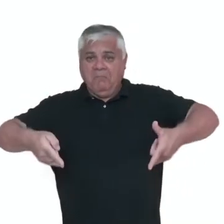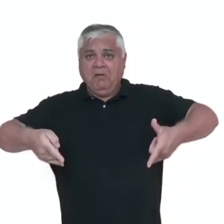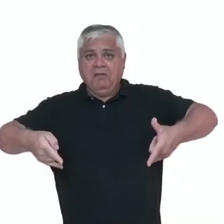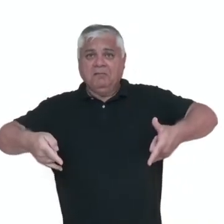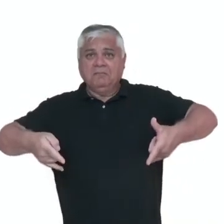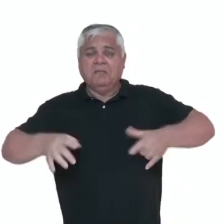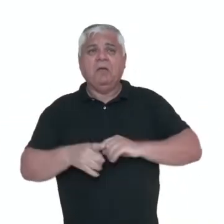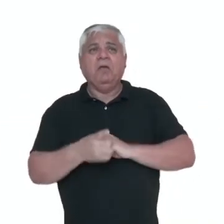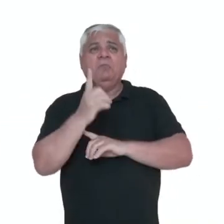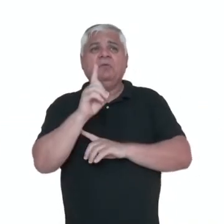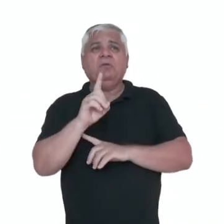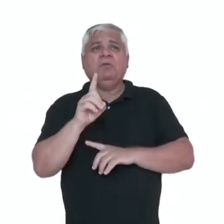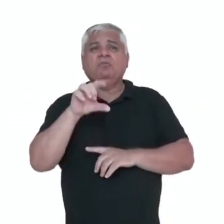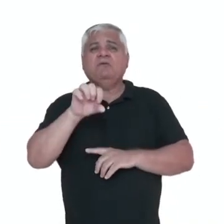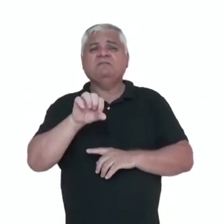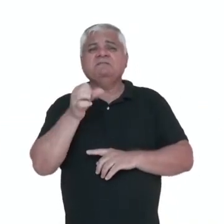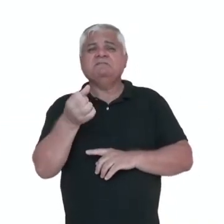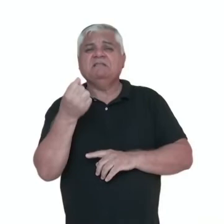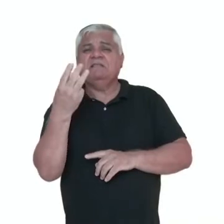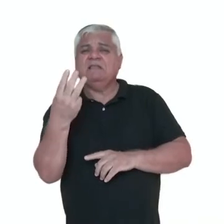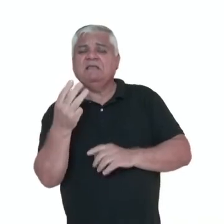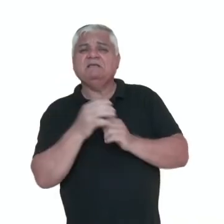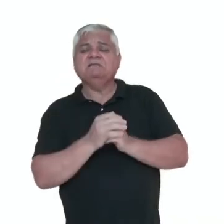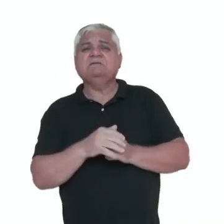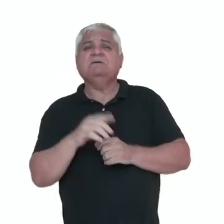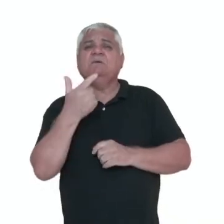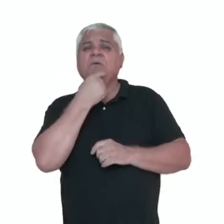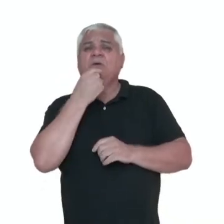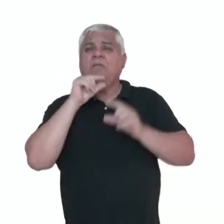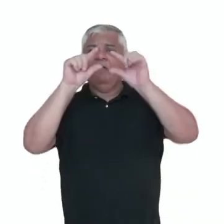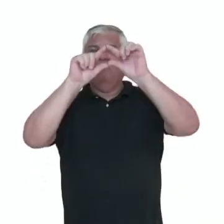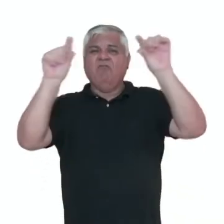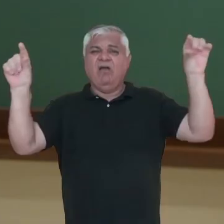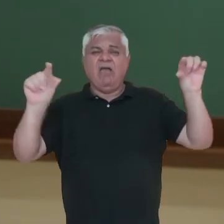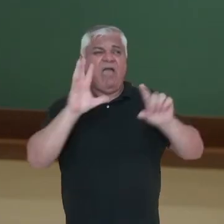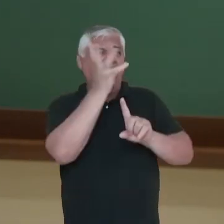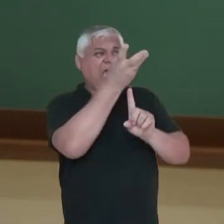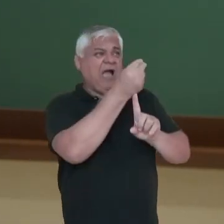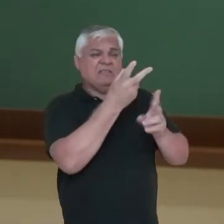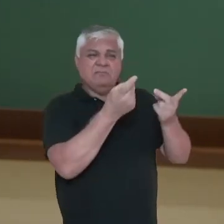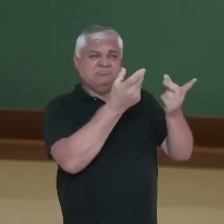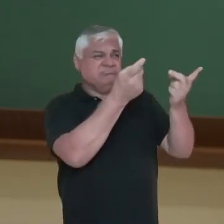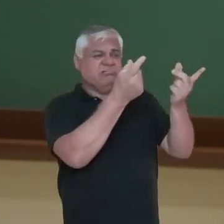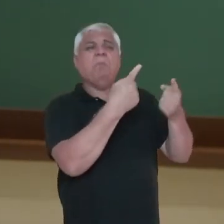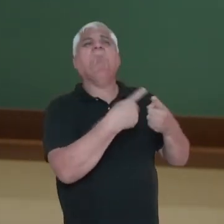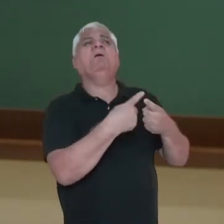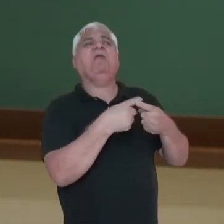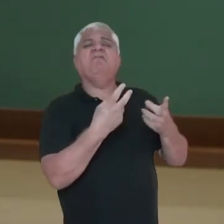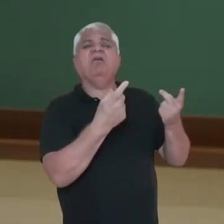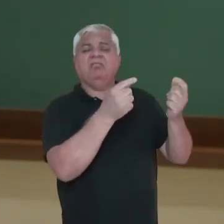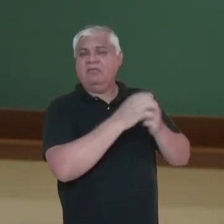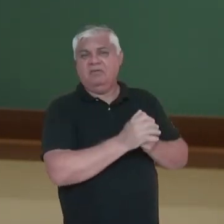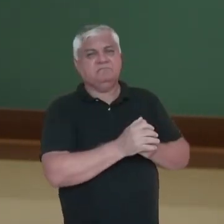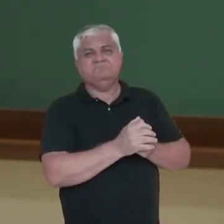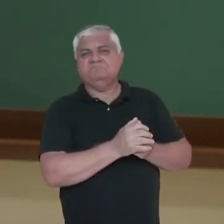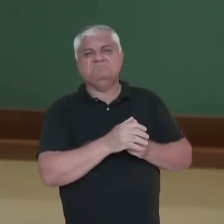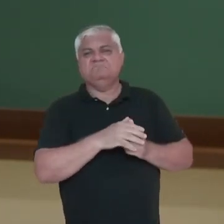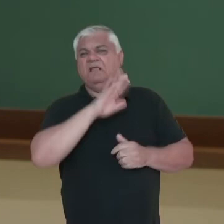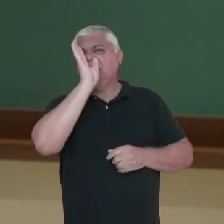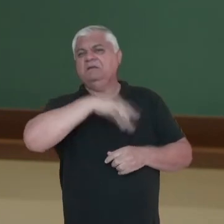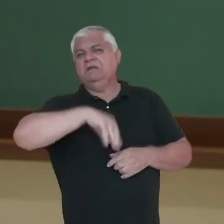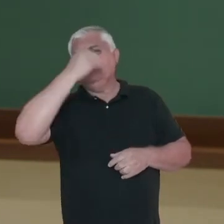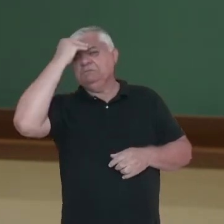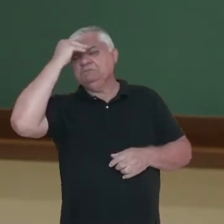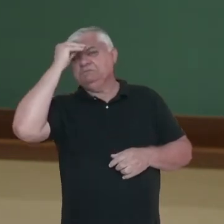1983 a 17ª Bienal de São Paulo nós temos atrizes ele falou na área comercial é um produto porque vender vou comprar para as meninas e